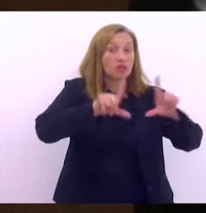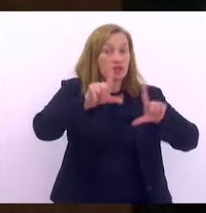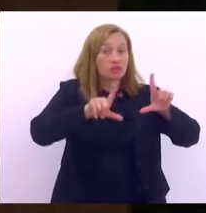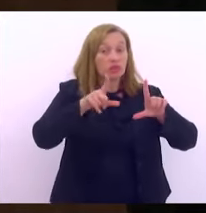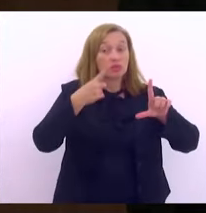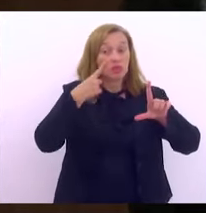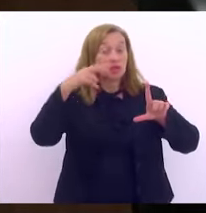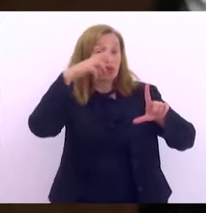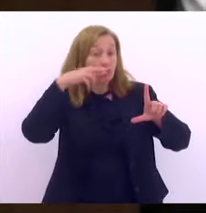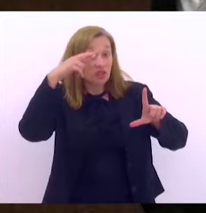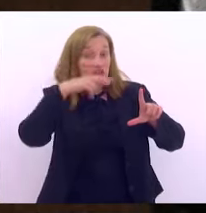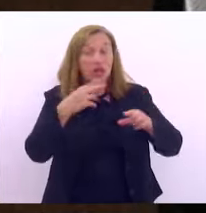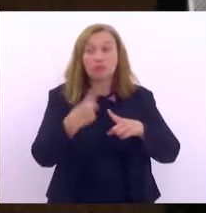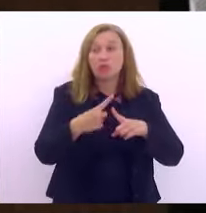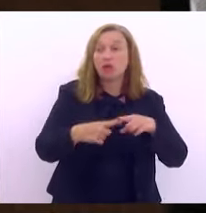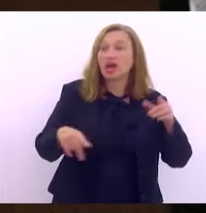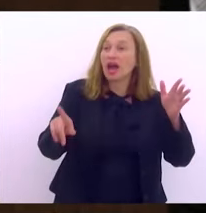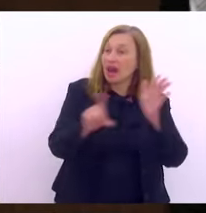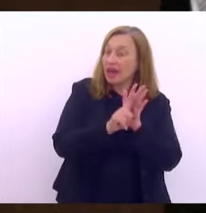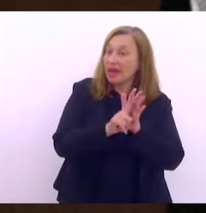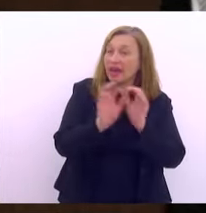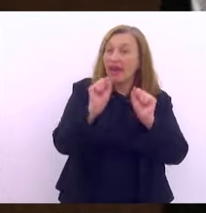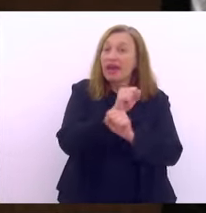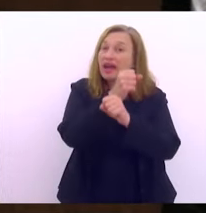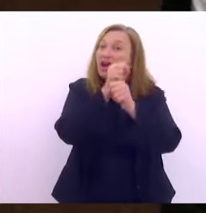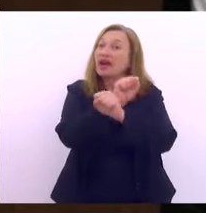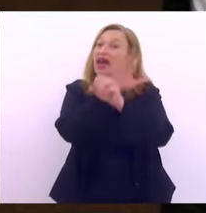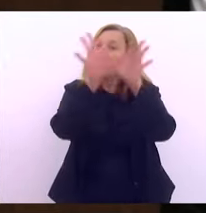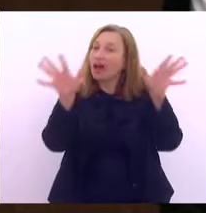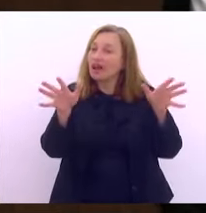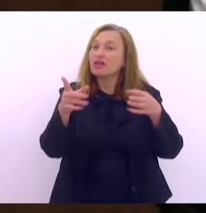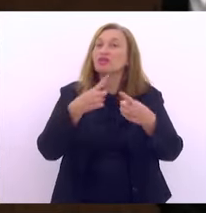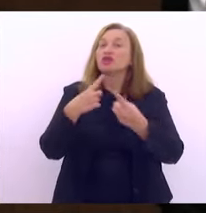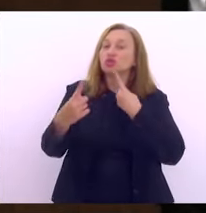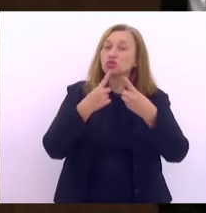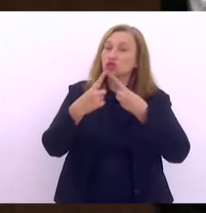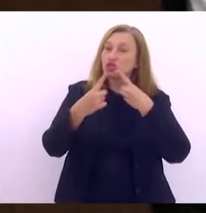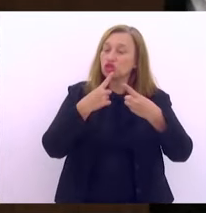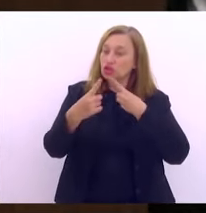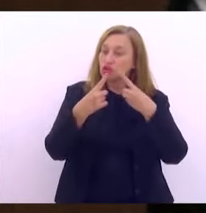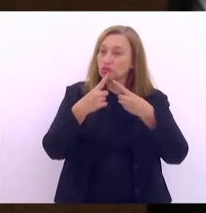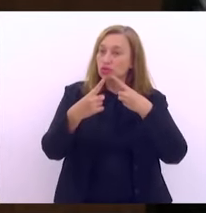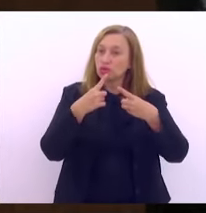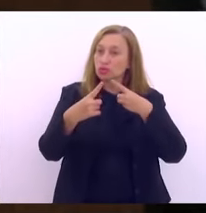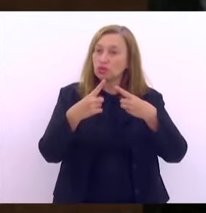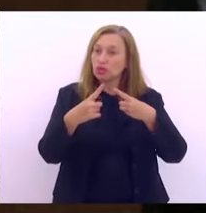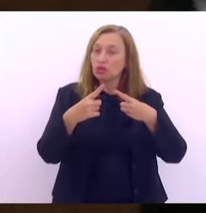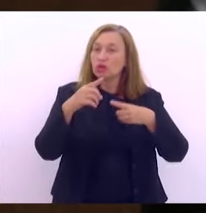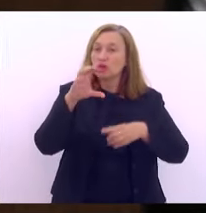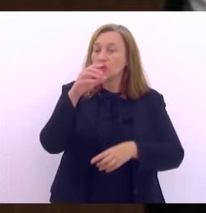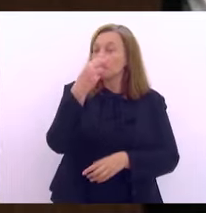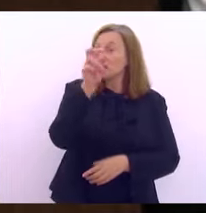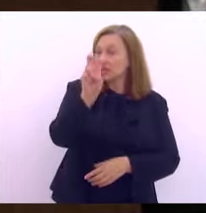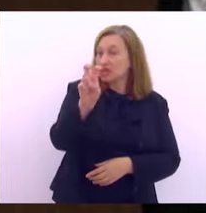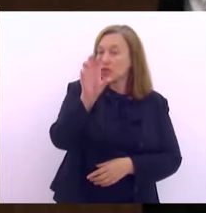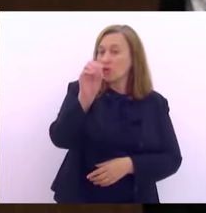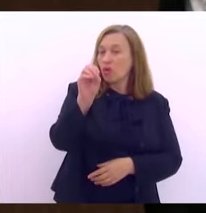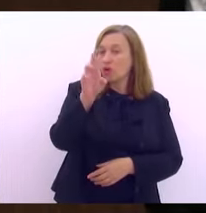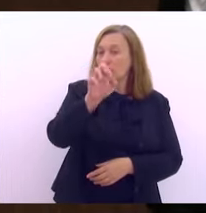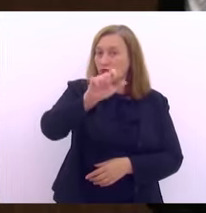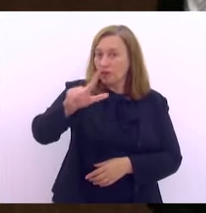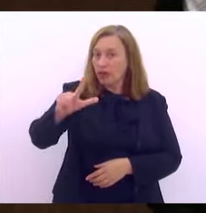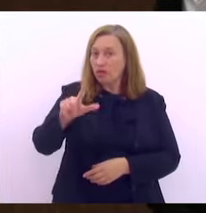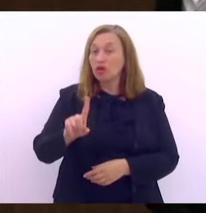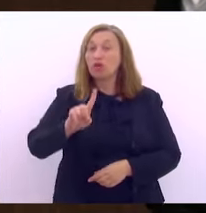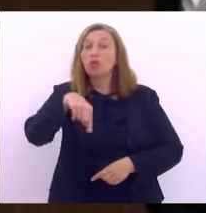apurado, porque a lei é muito clara, porque isso foi discutido em audiência com 5 coronéis e com outros membros